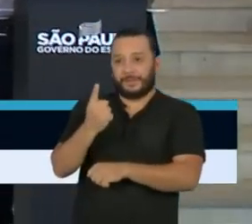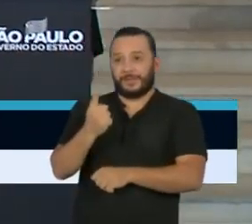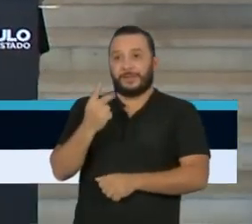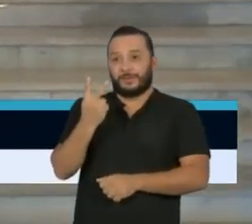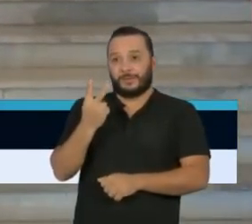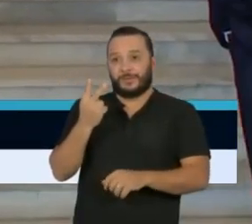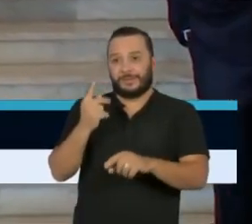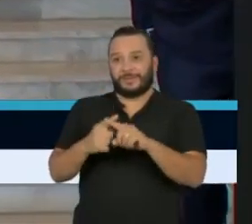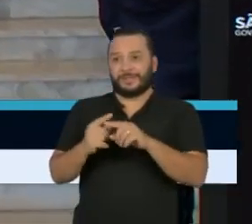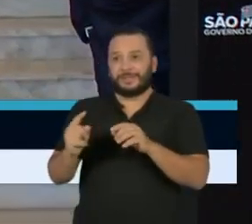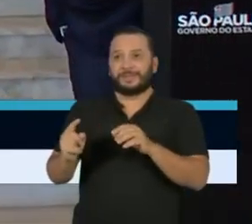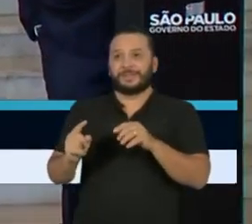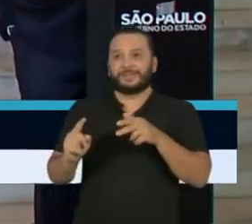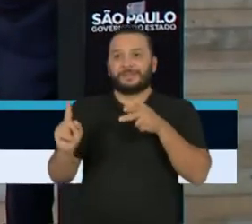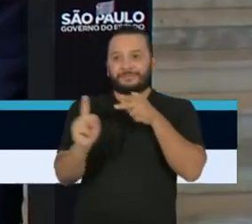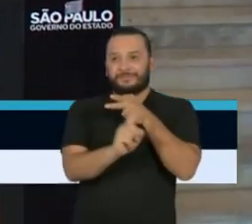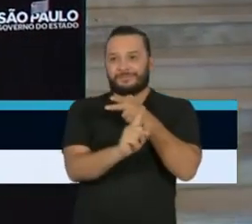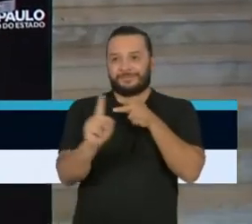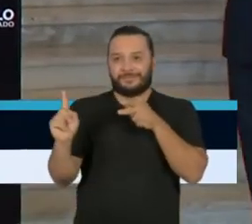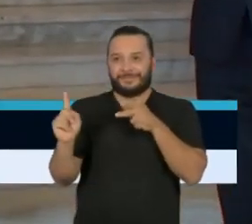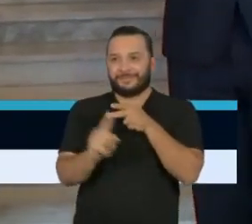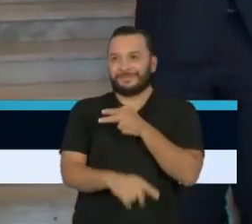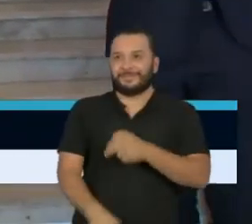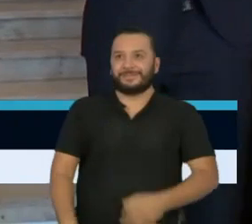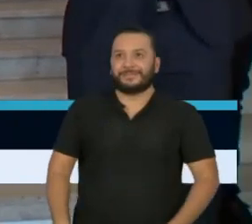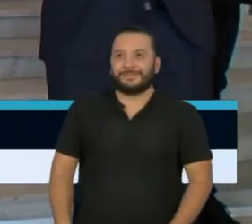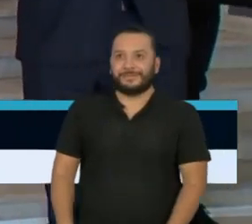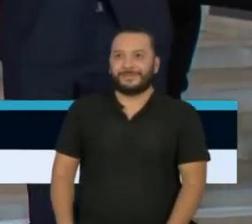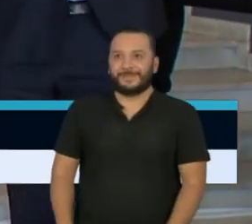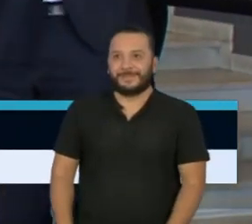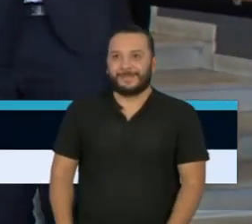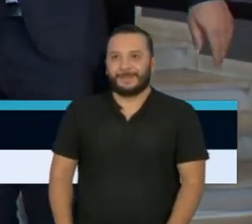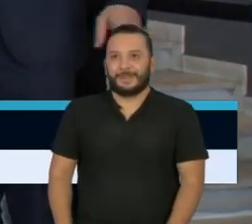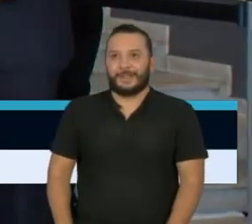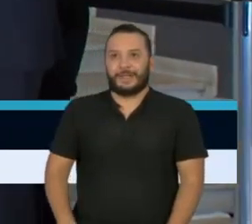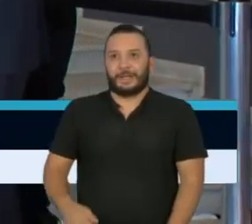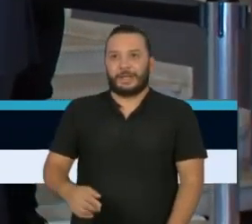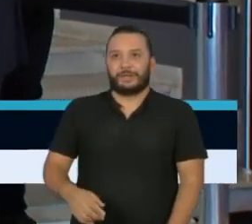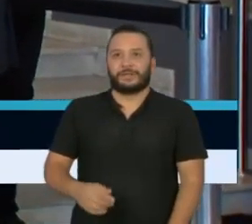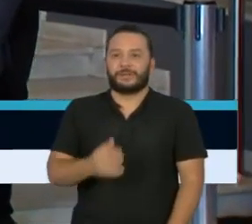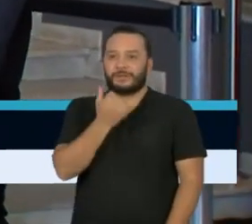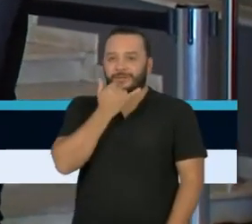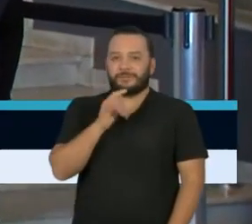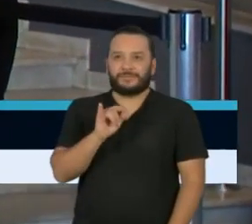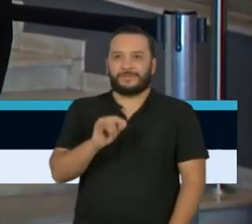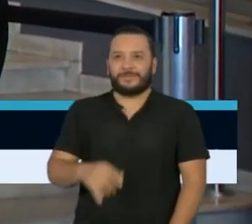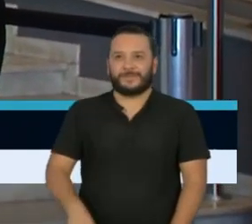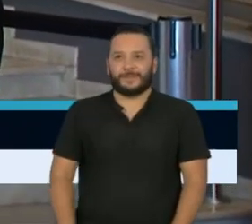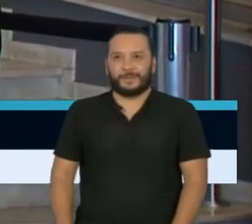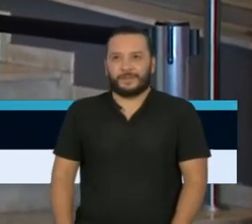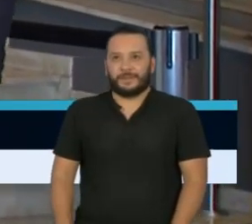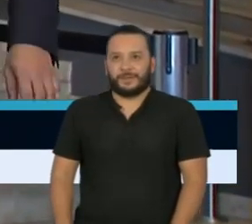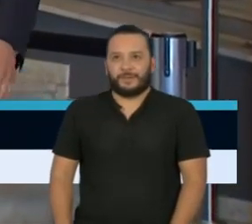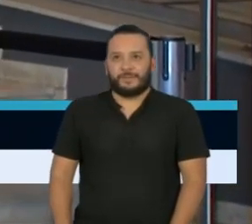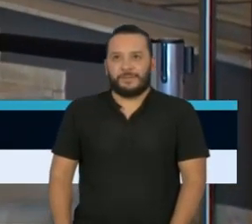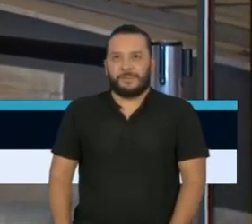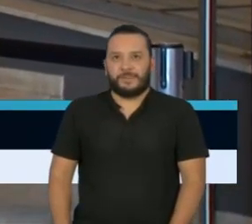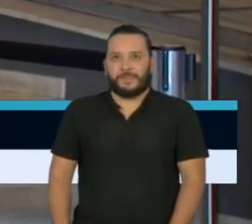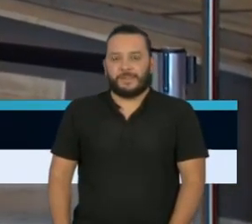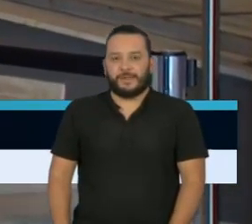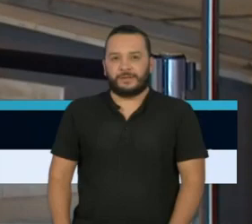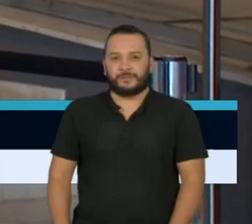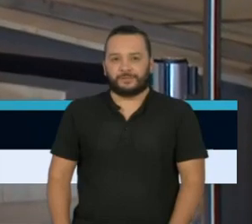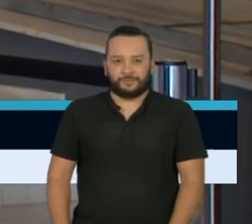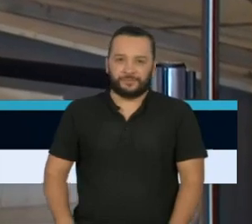frente. Perdão. Mas, por favor. Eu vi a câmera aqui e fui desviar, perdão você.